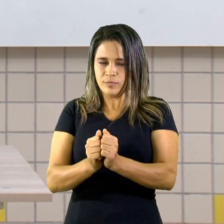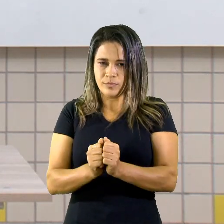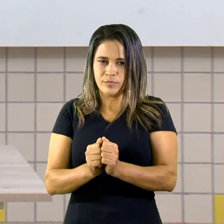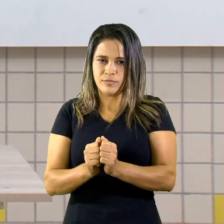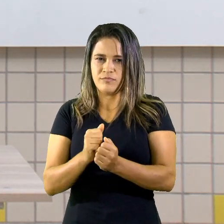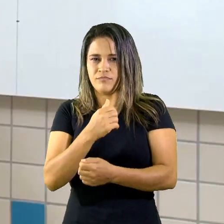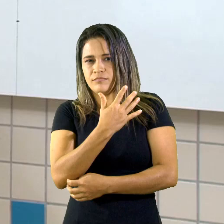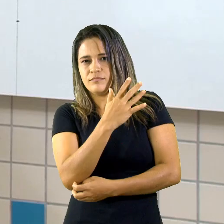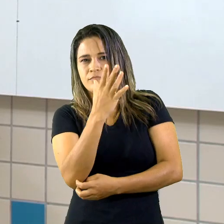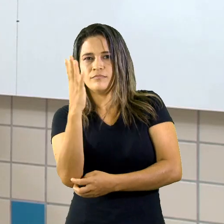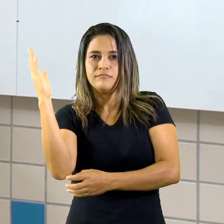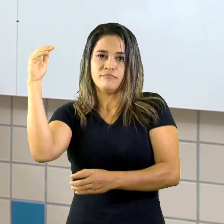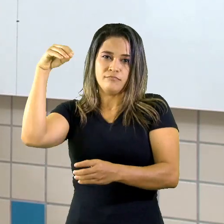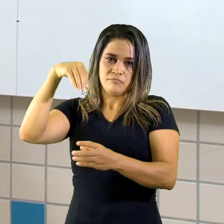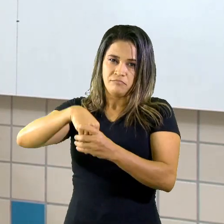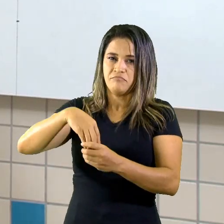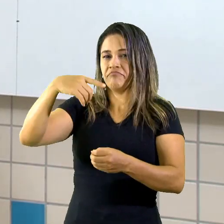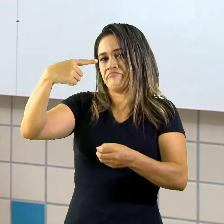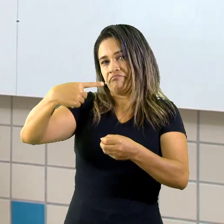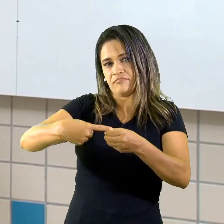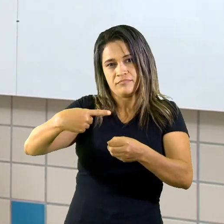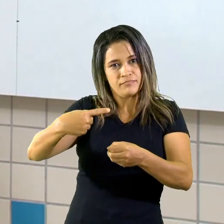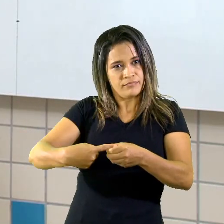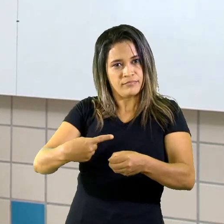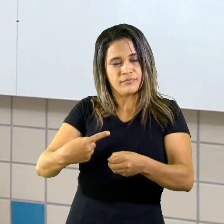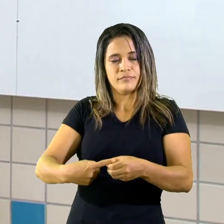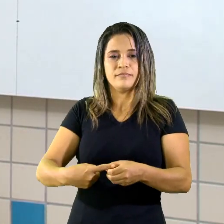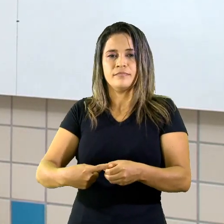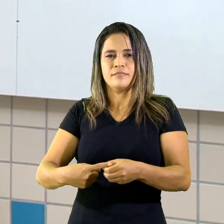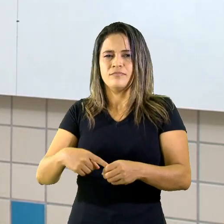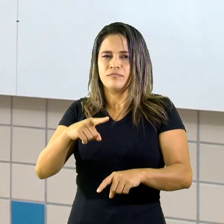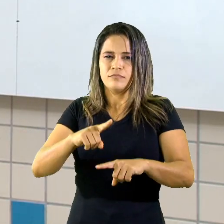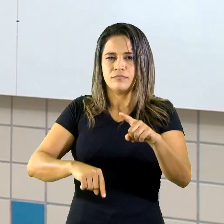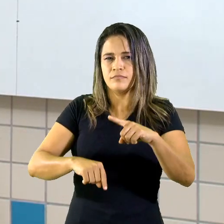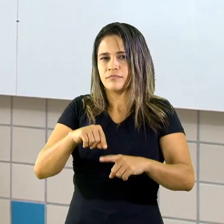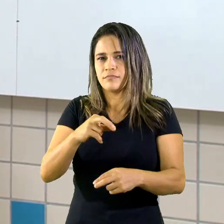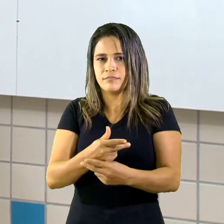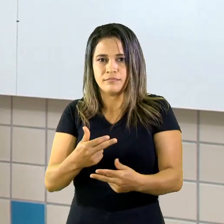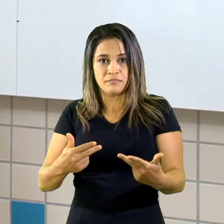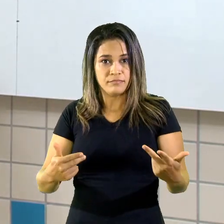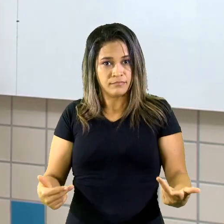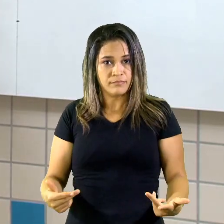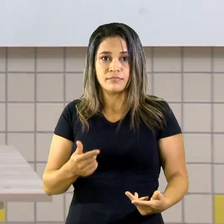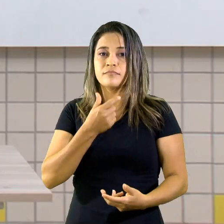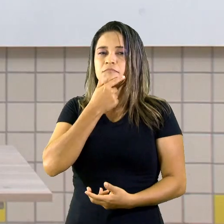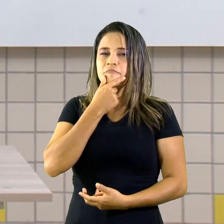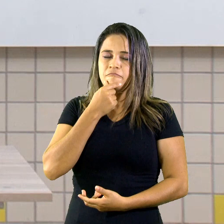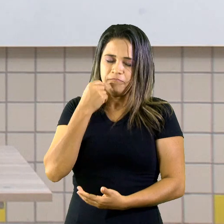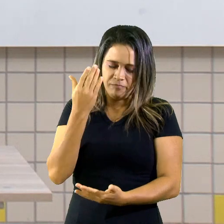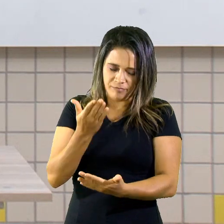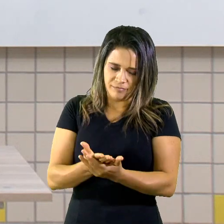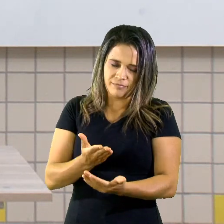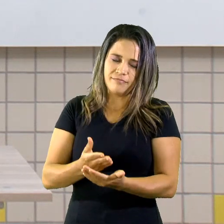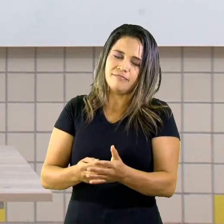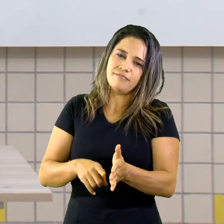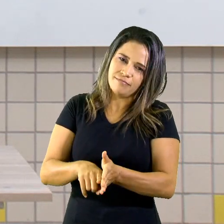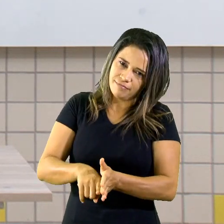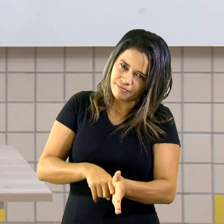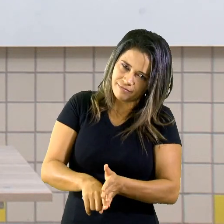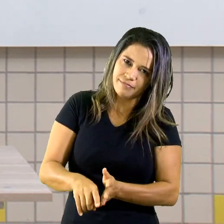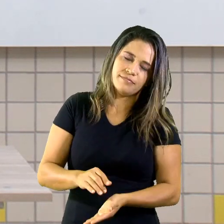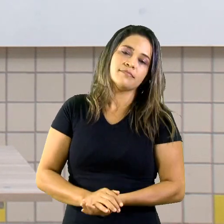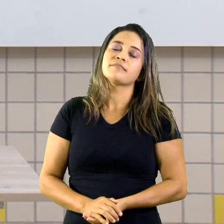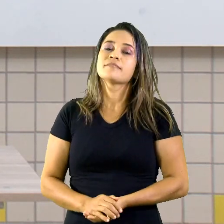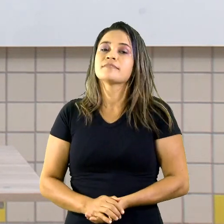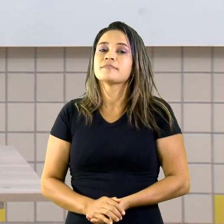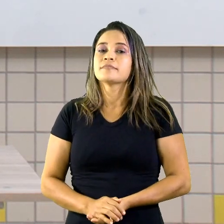na natureza, na cidade, nos objetos. Então o homem é um estudioso disso. Nós vamos